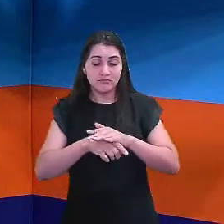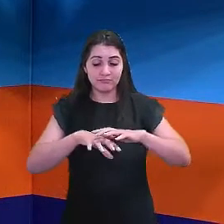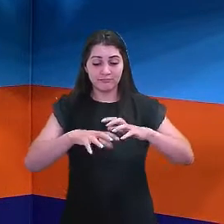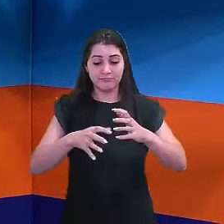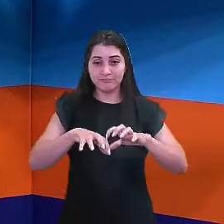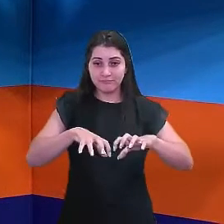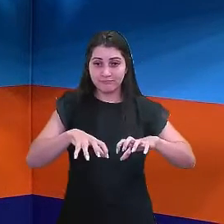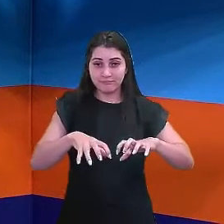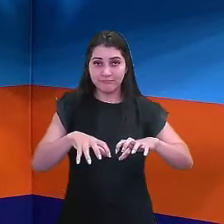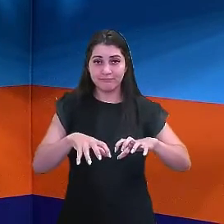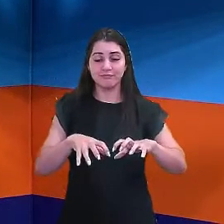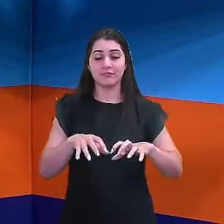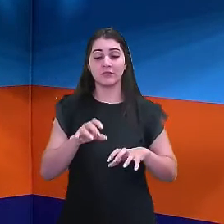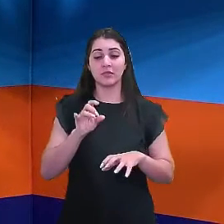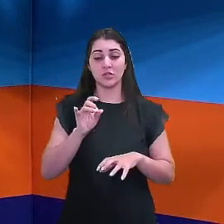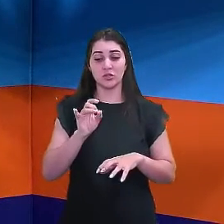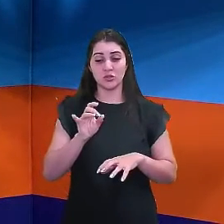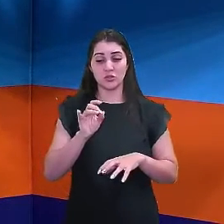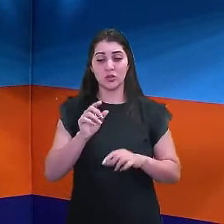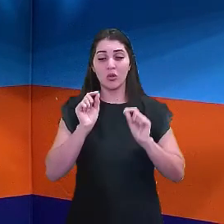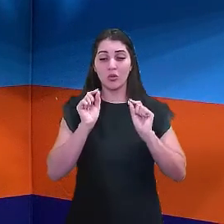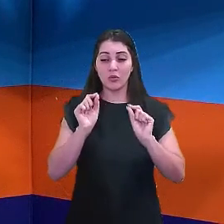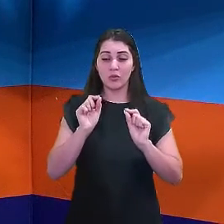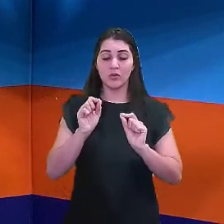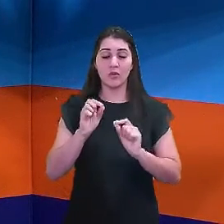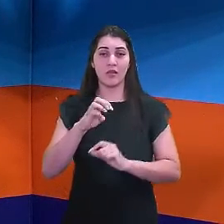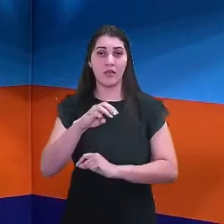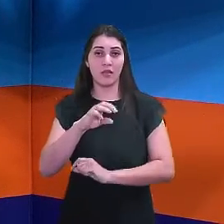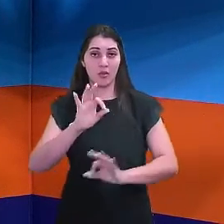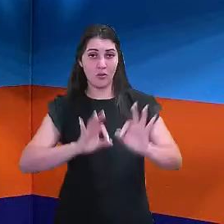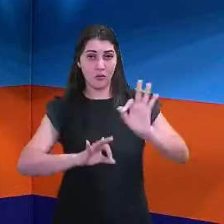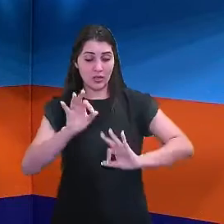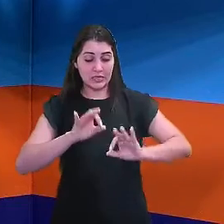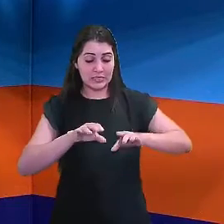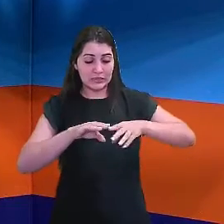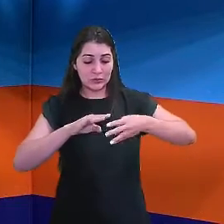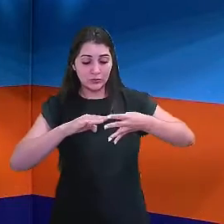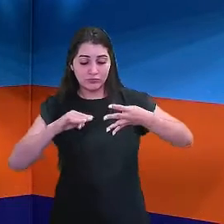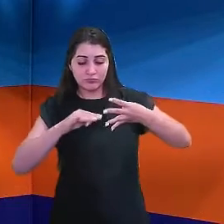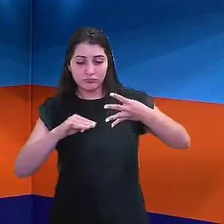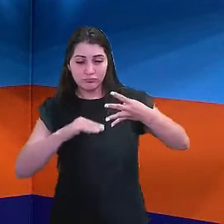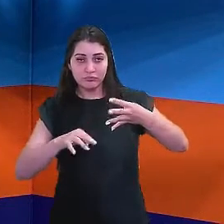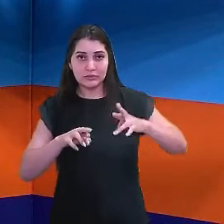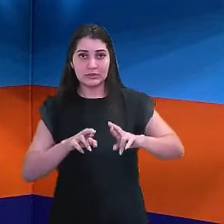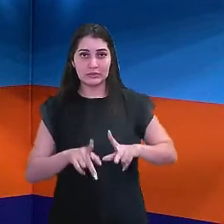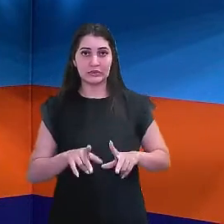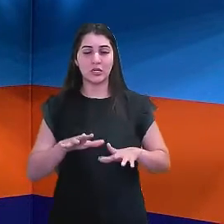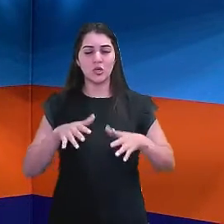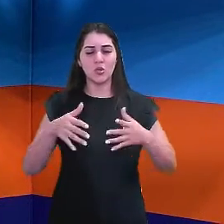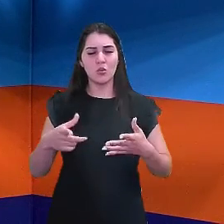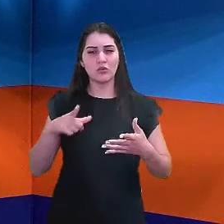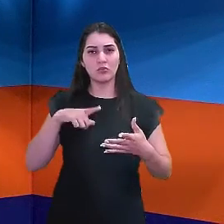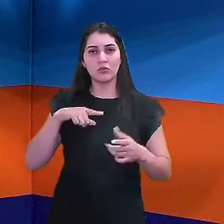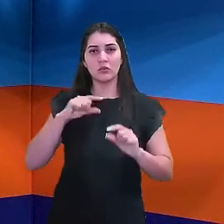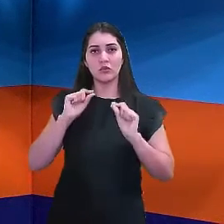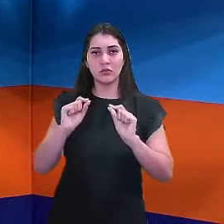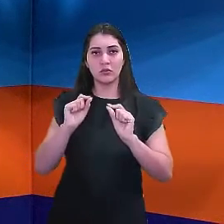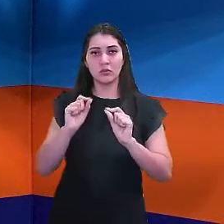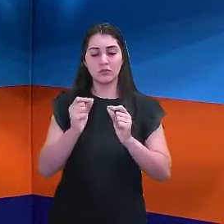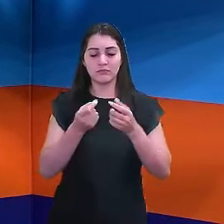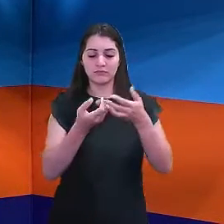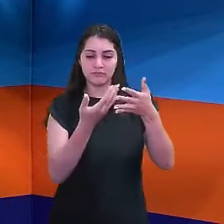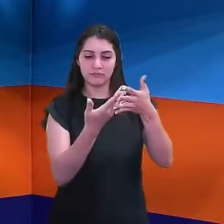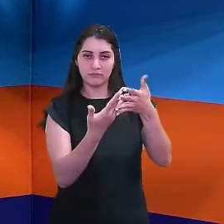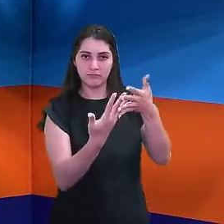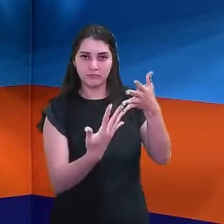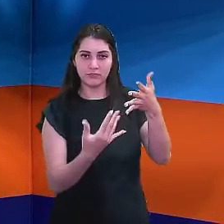rachadinha. Solo maduro, organizado em camadas diferenciadas. Olha aí, quando a gente já constitui uma camada